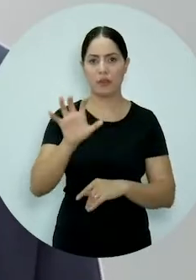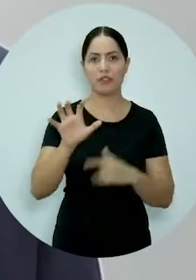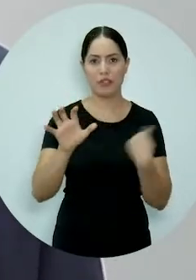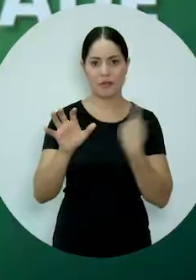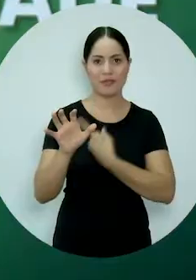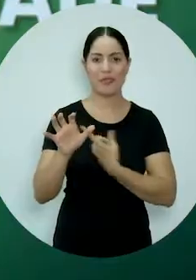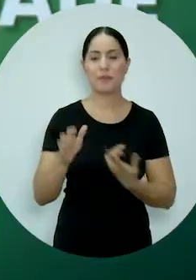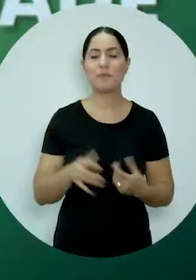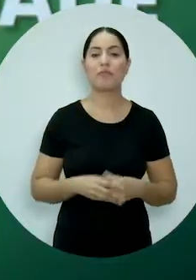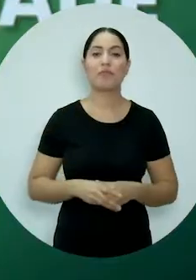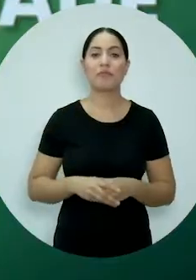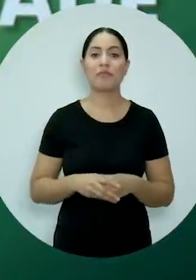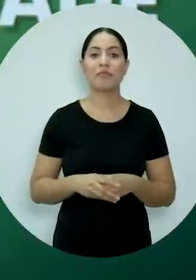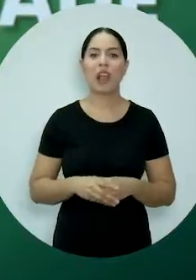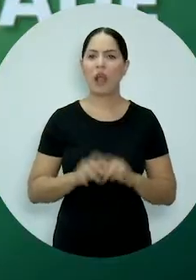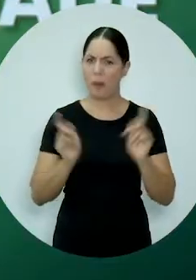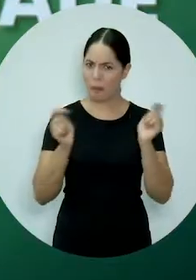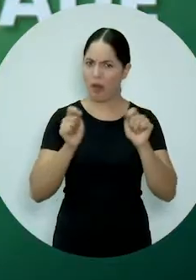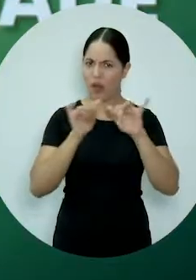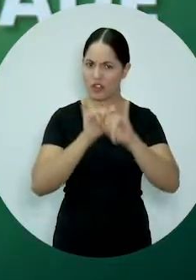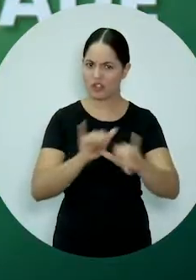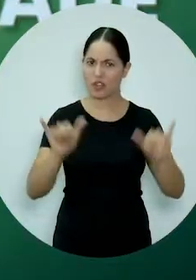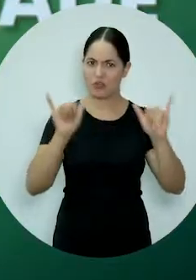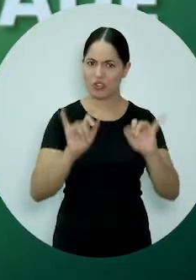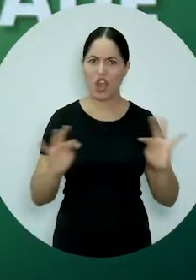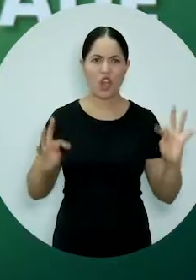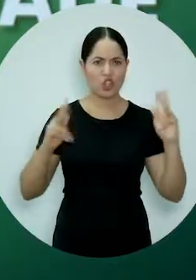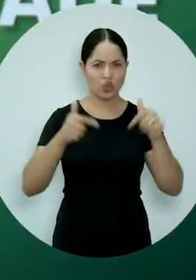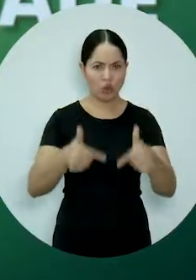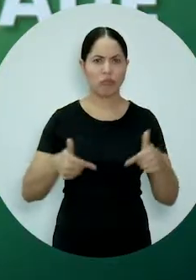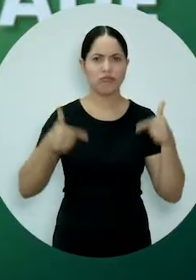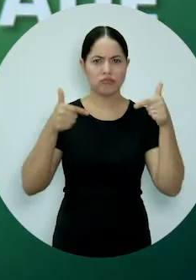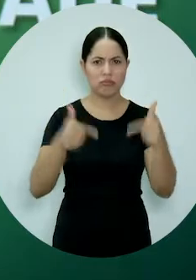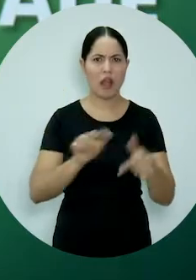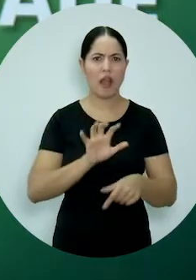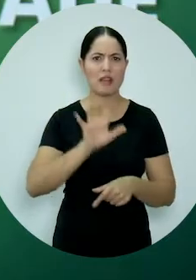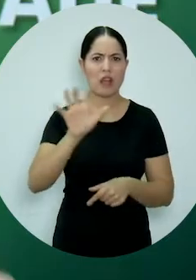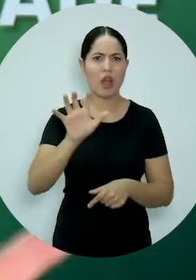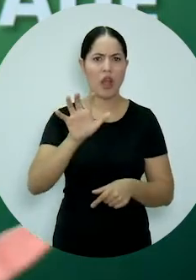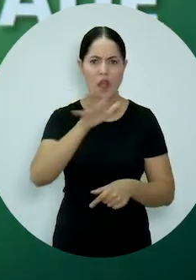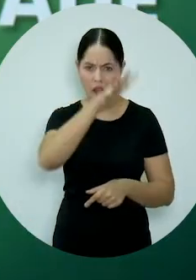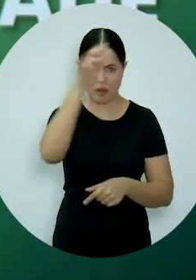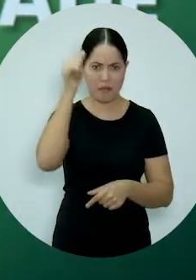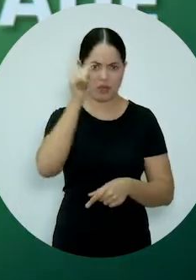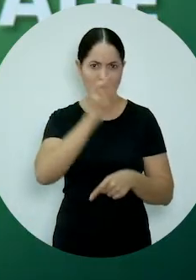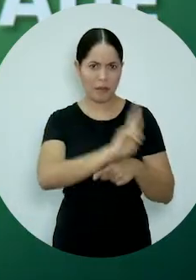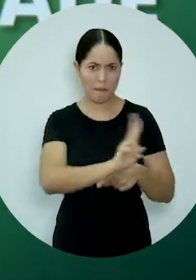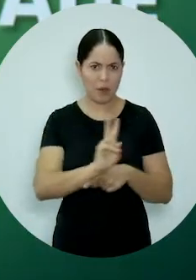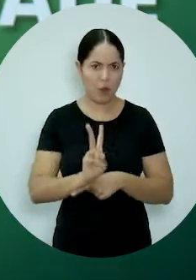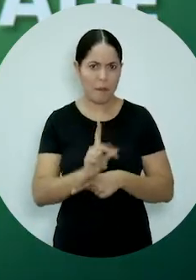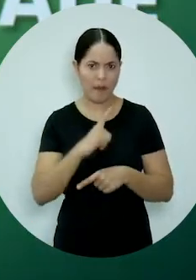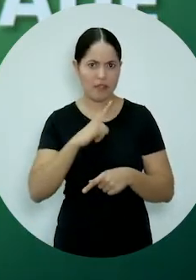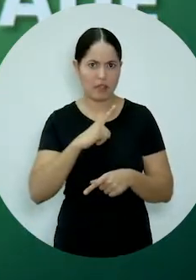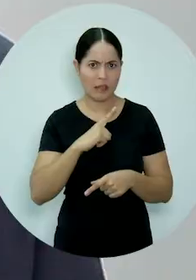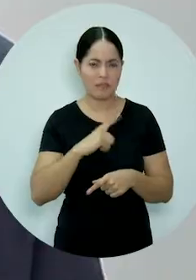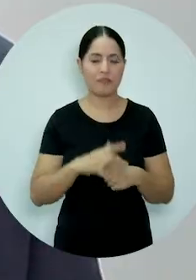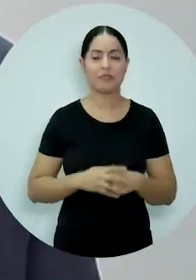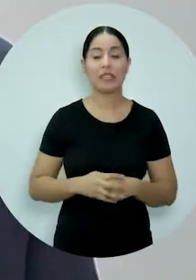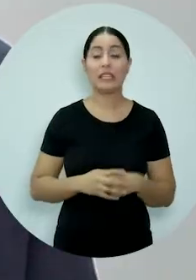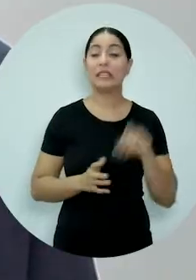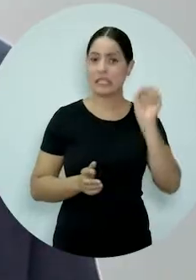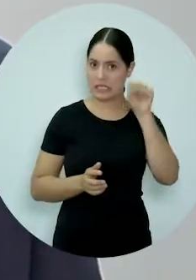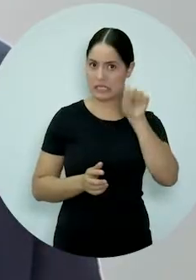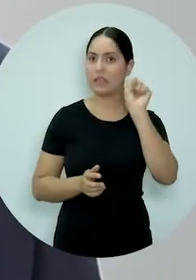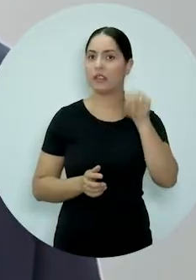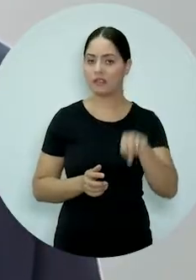nossa região. E será que poderíamos falar que toda ação que é tomada na seccional do Amazonas está sempre de olho na preservação?